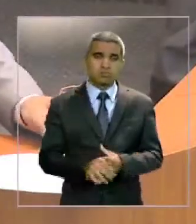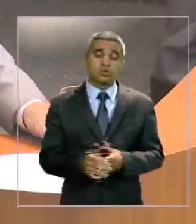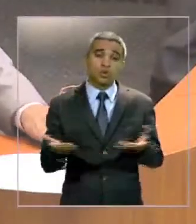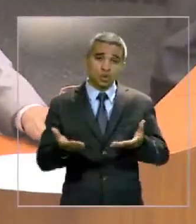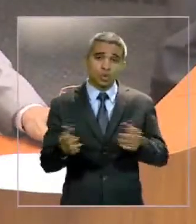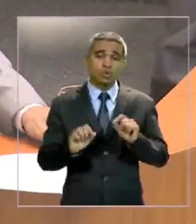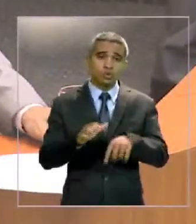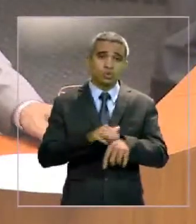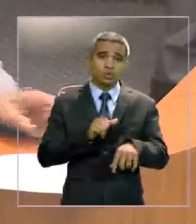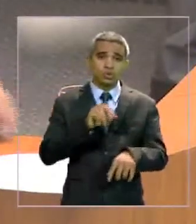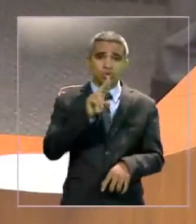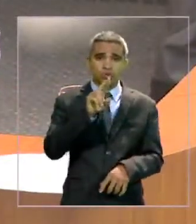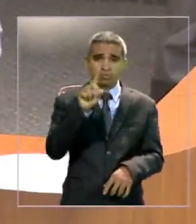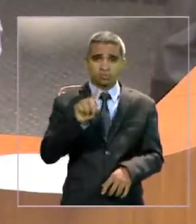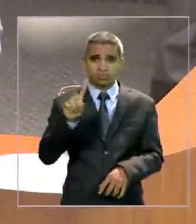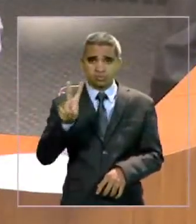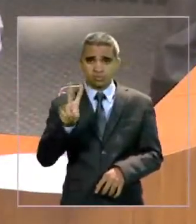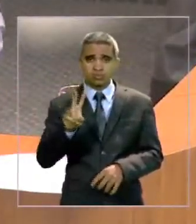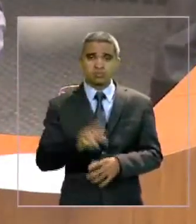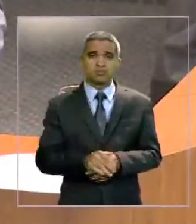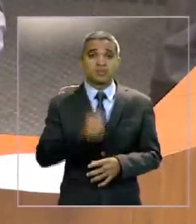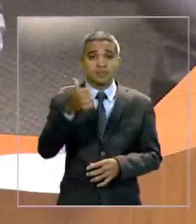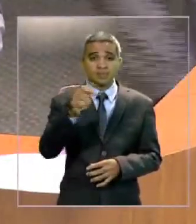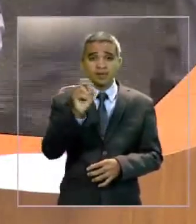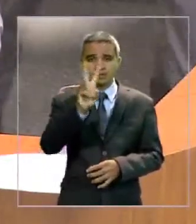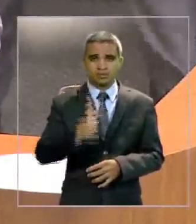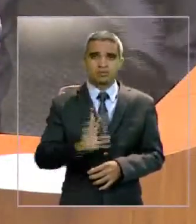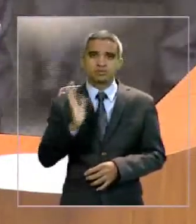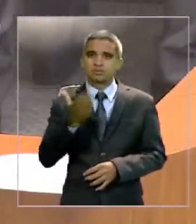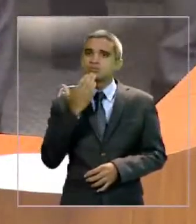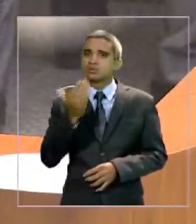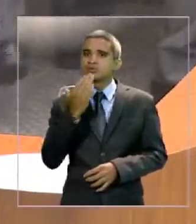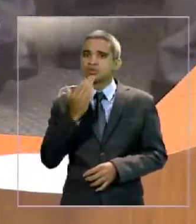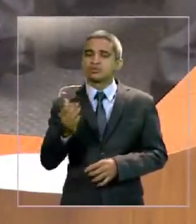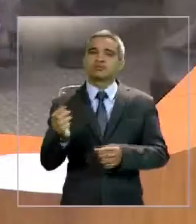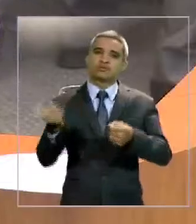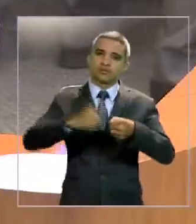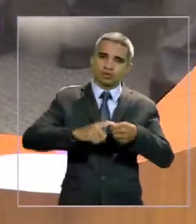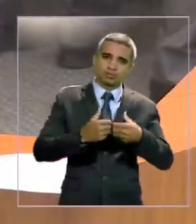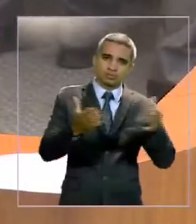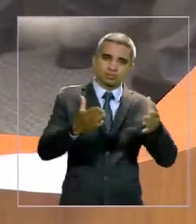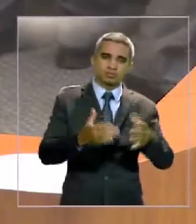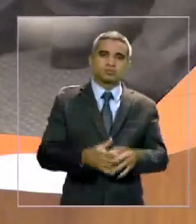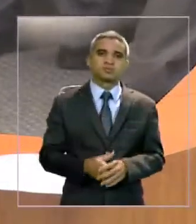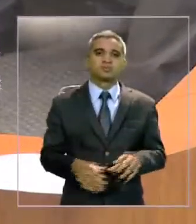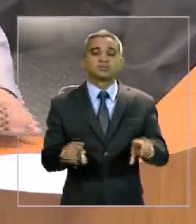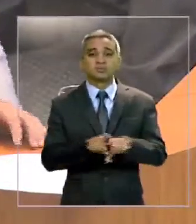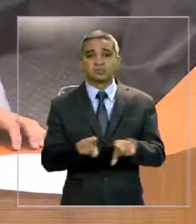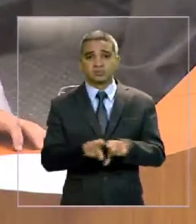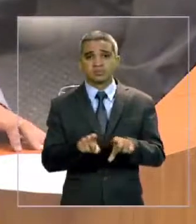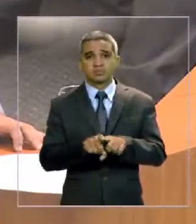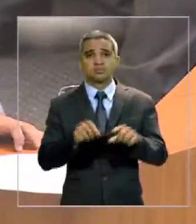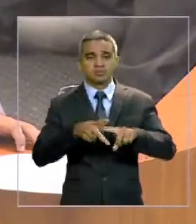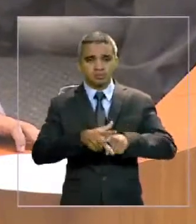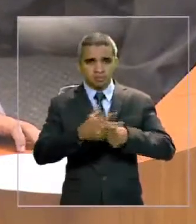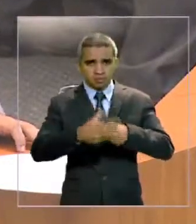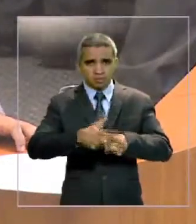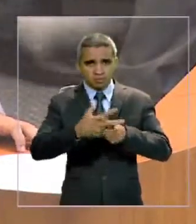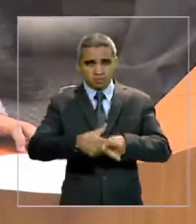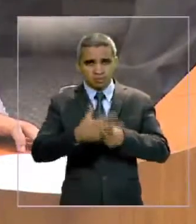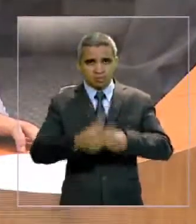todas as nossas atividades, ela nunca se fez presente. Pela primeira vez, a Secretária de Saúde do município se fez